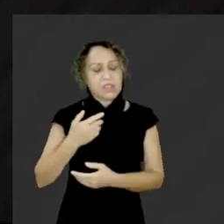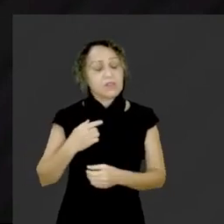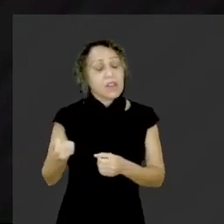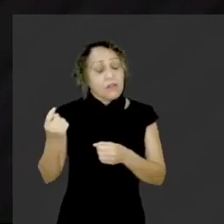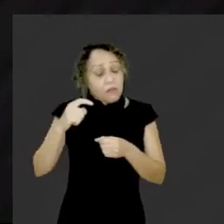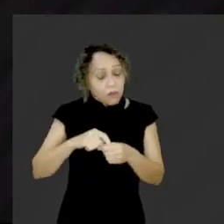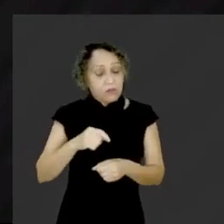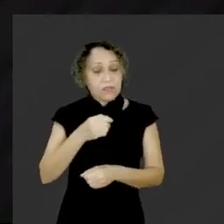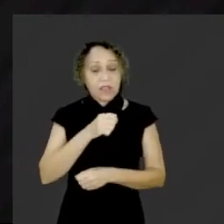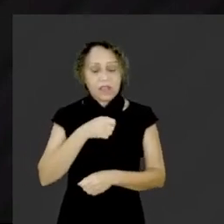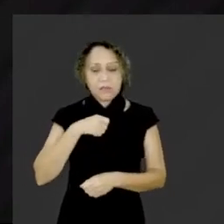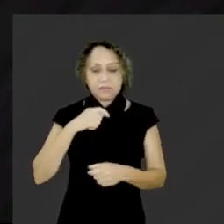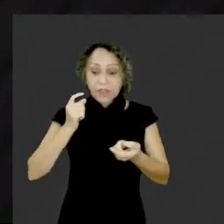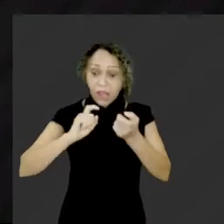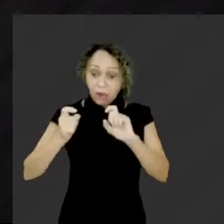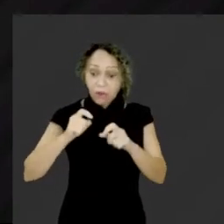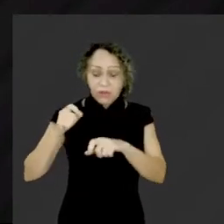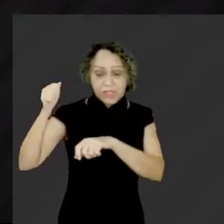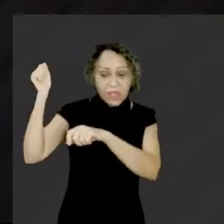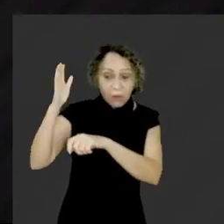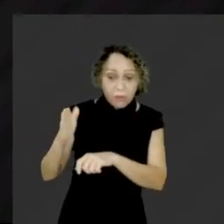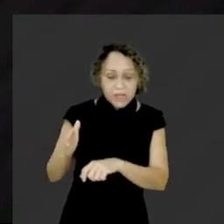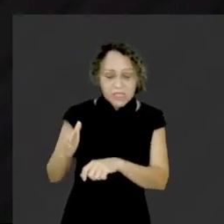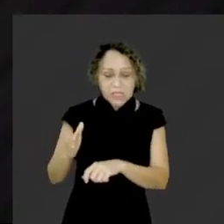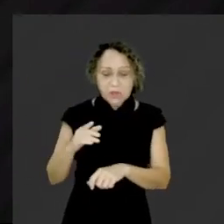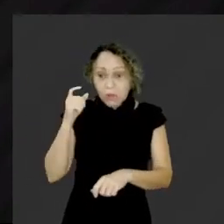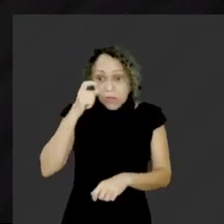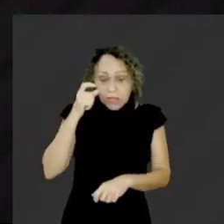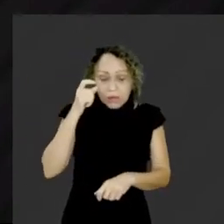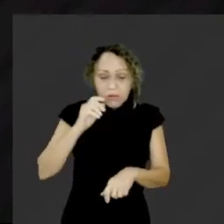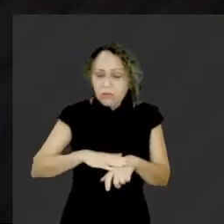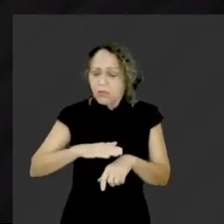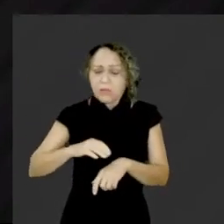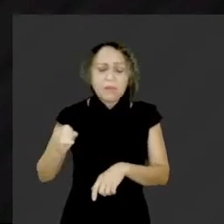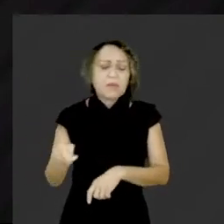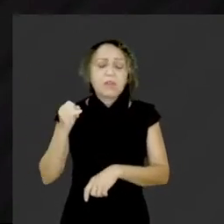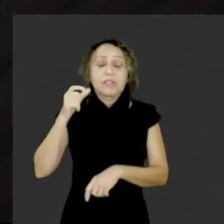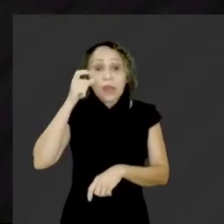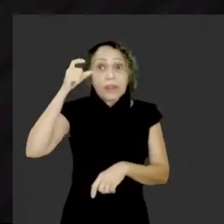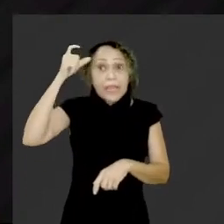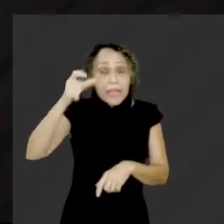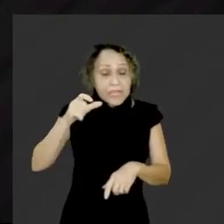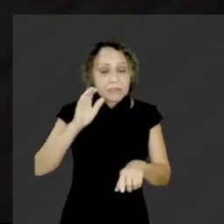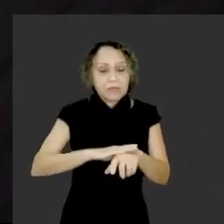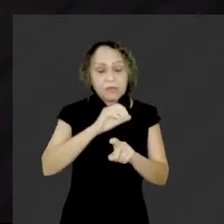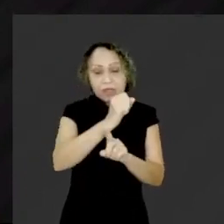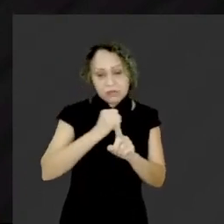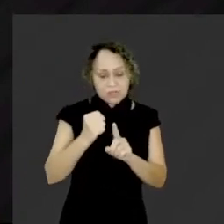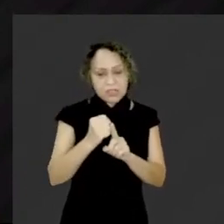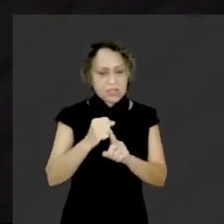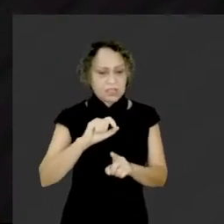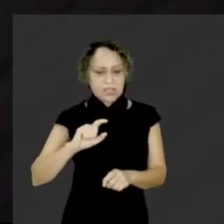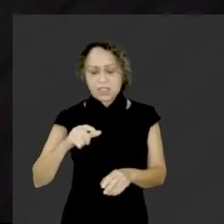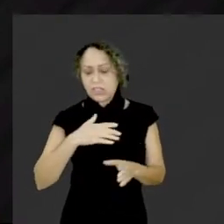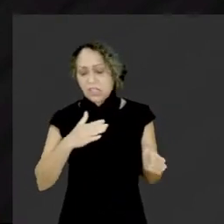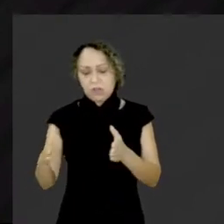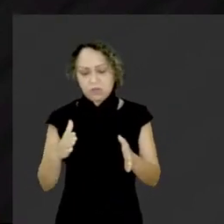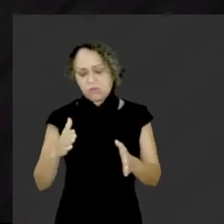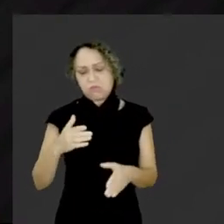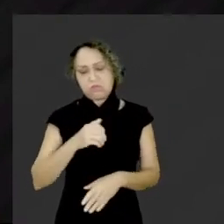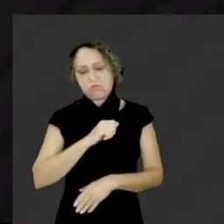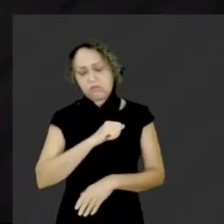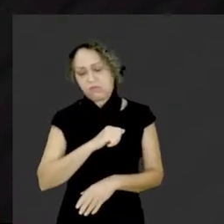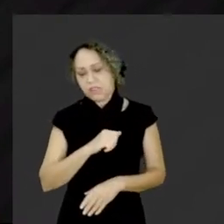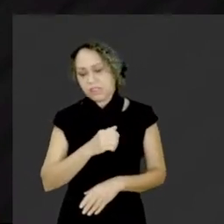está em dívida comigo, porque eu acho que está na hora, sabe, de eu ter um tempo um pouco maior na Rádio Itatiaia. O senhor falou